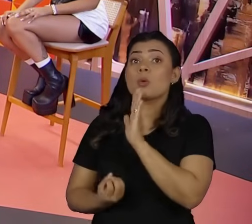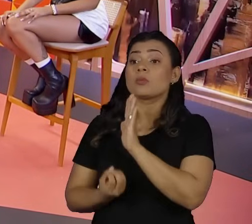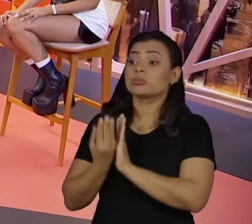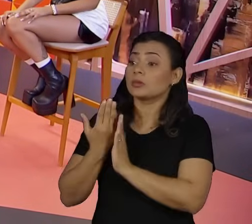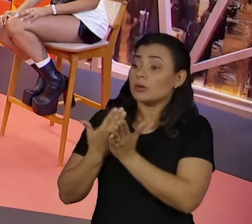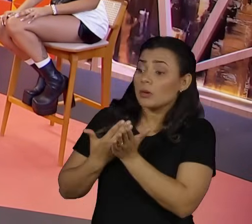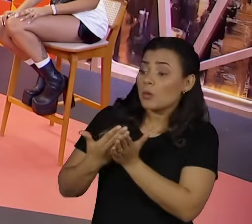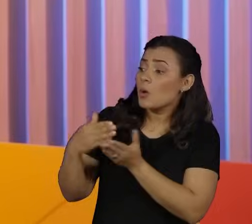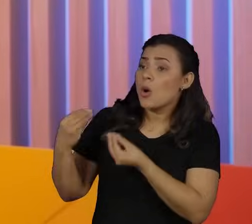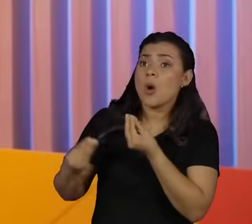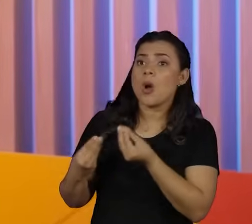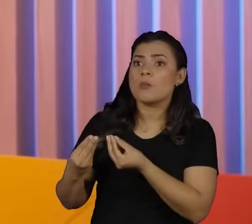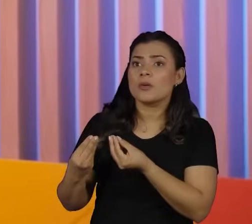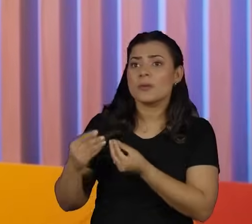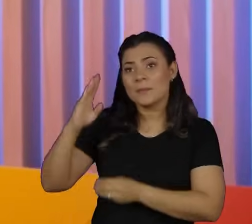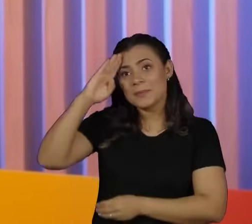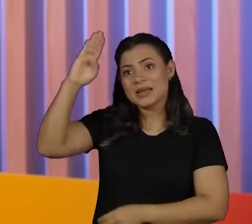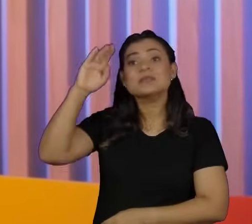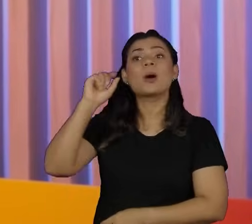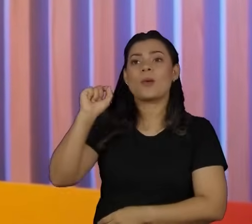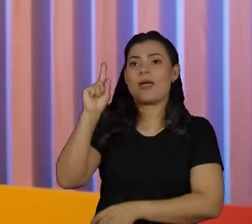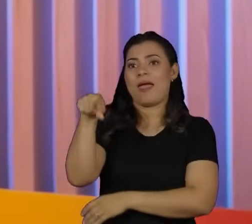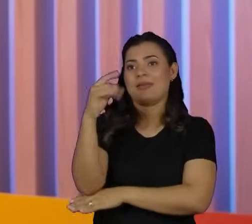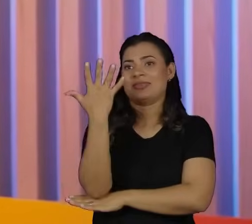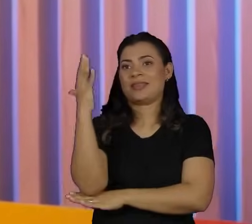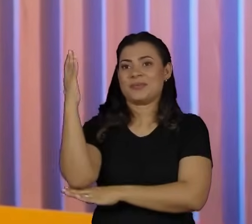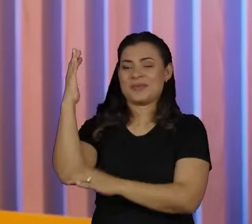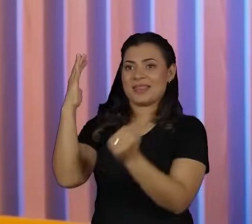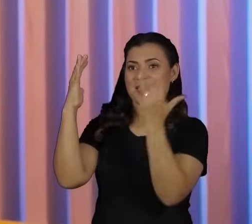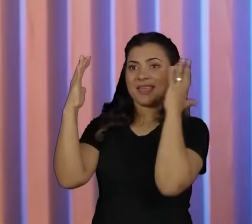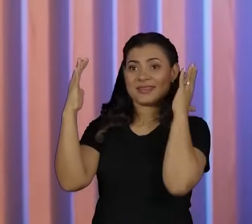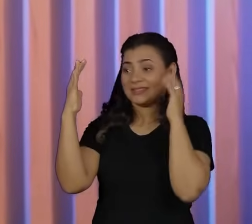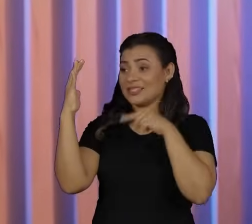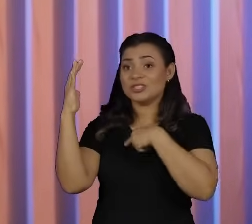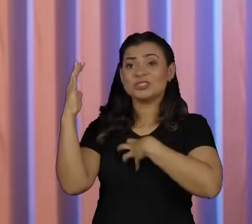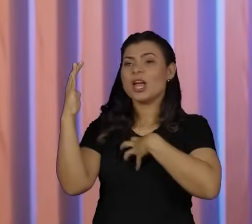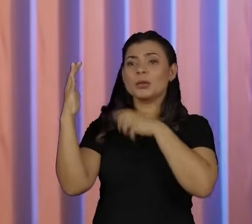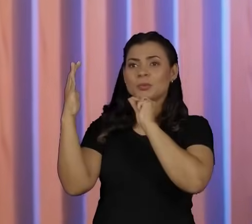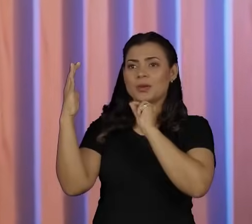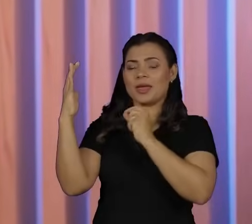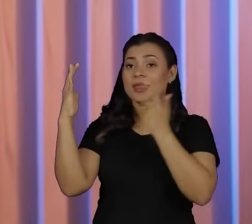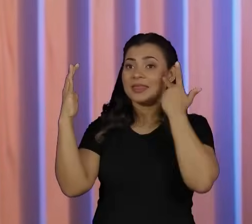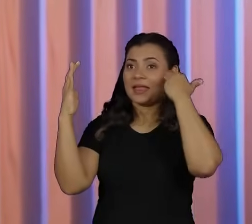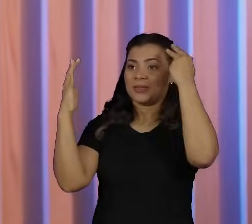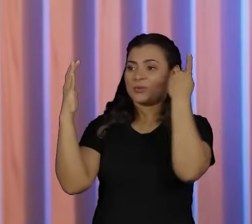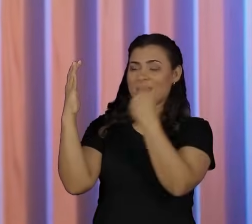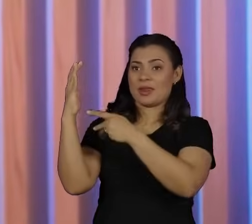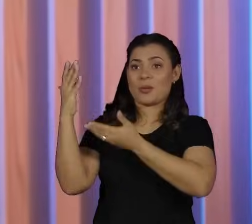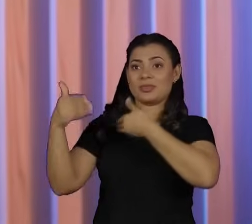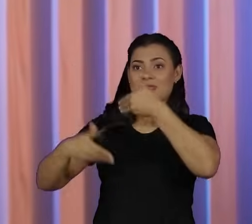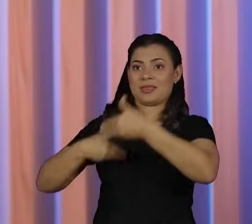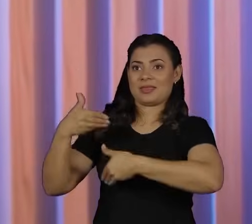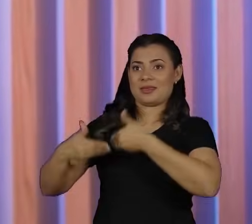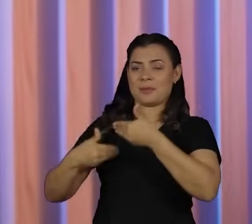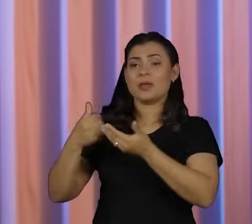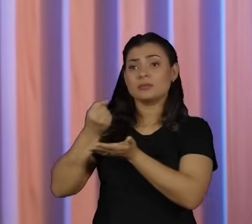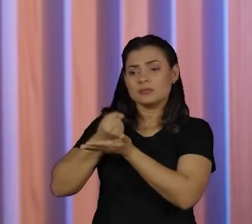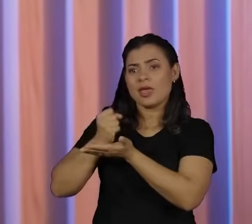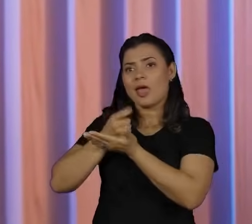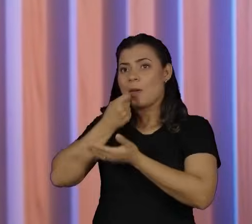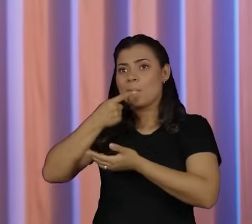natureza. A natureza. É uma questão da forma, do como é feito o tratamento.